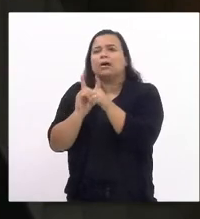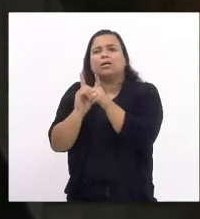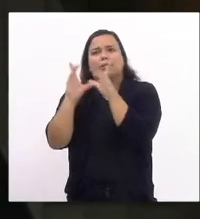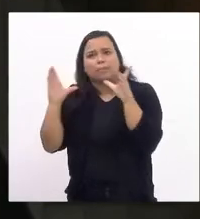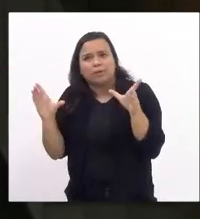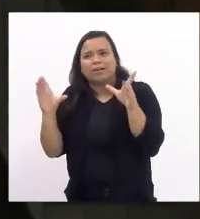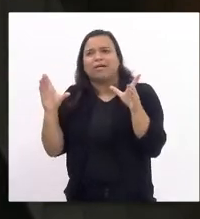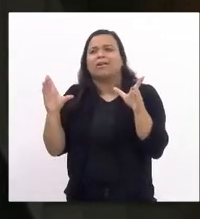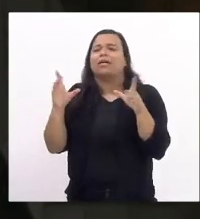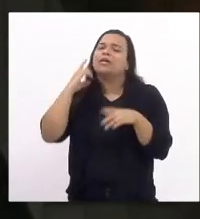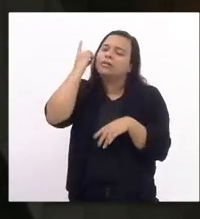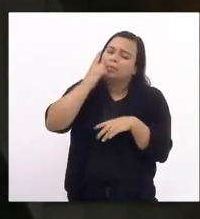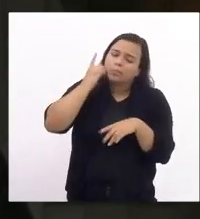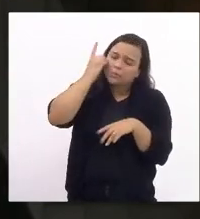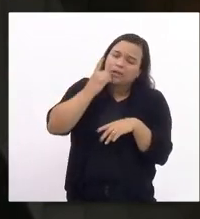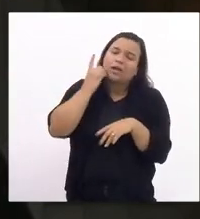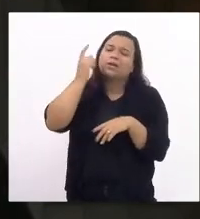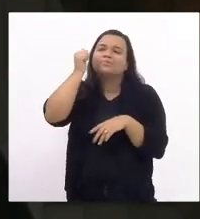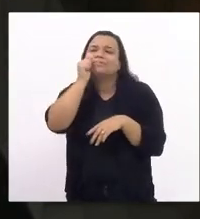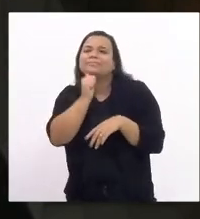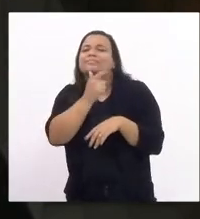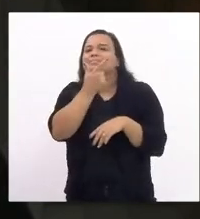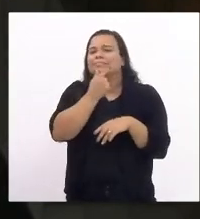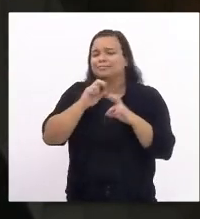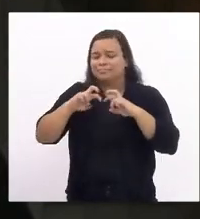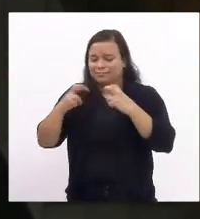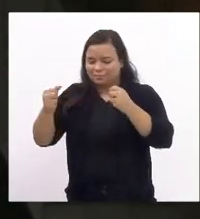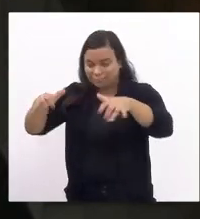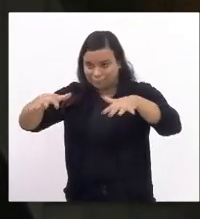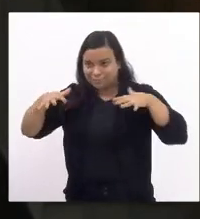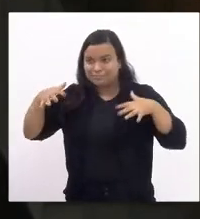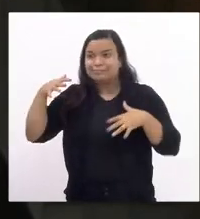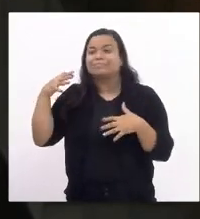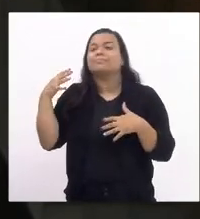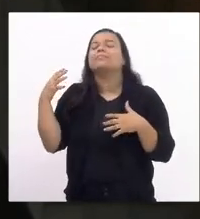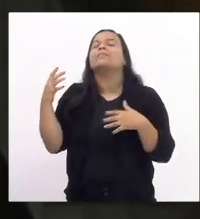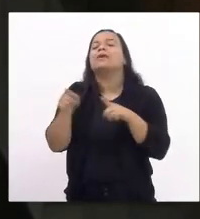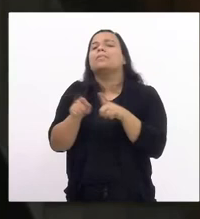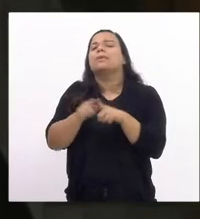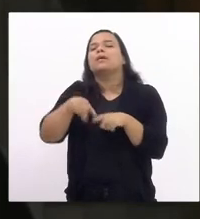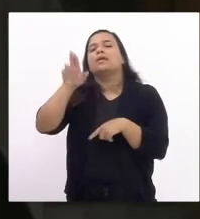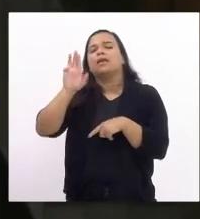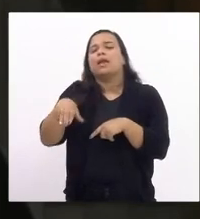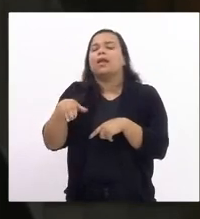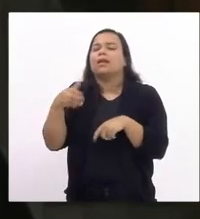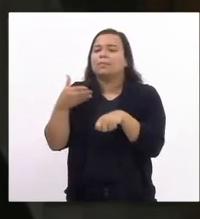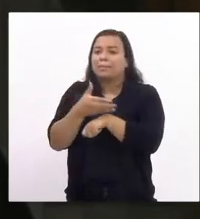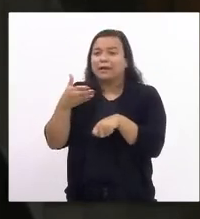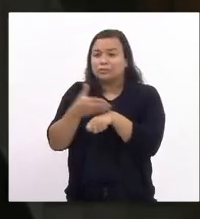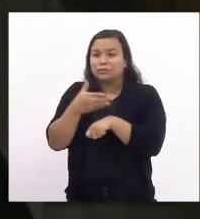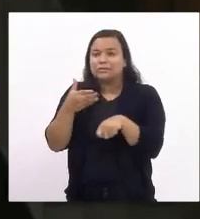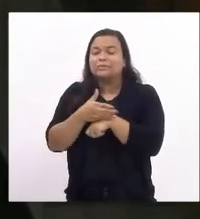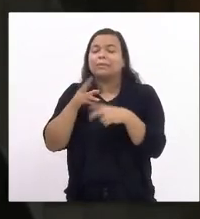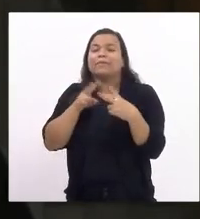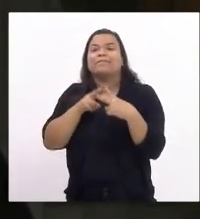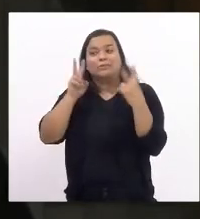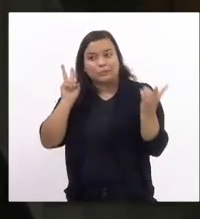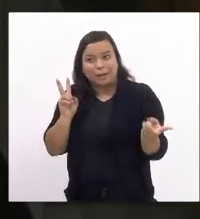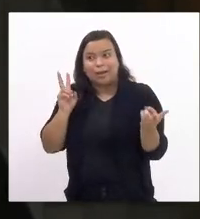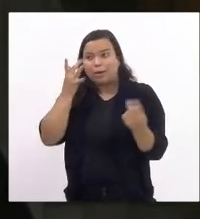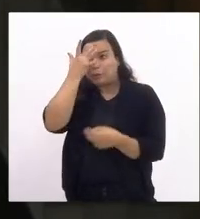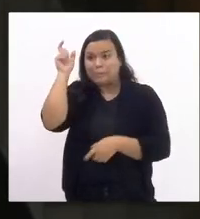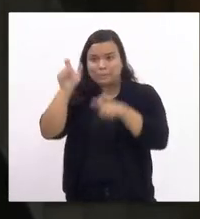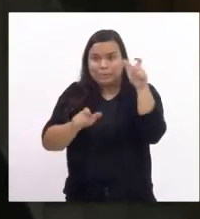Deputadas e deputados ainda em plenário, deputadas e deputados que também participam ainda do plenário virtual, cidadãos e cidadãs